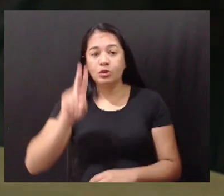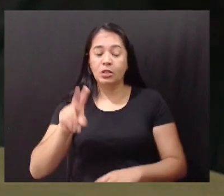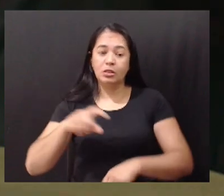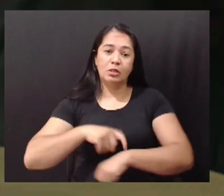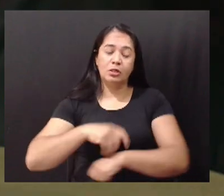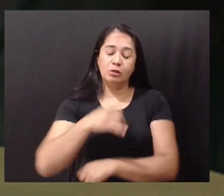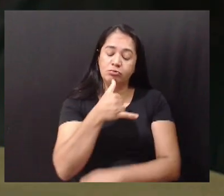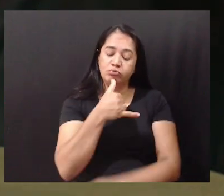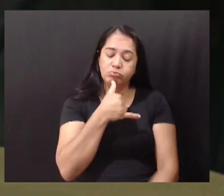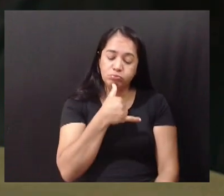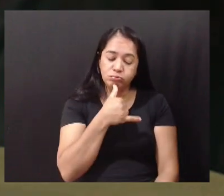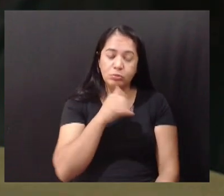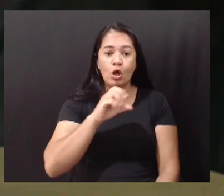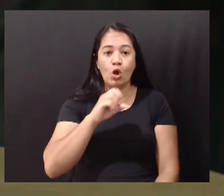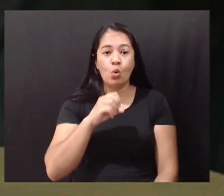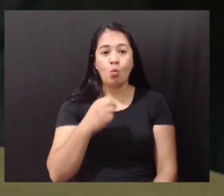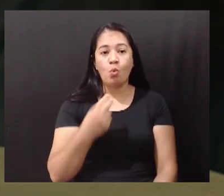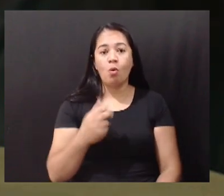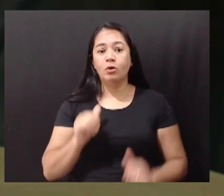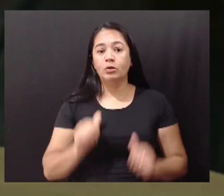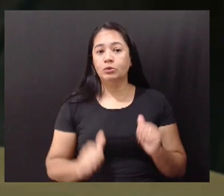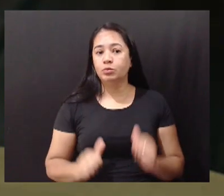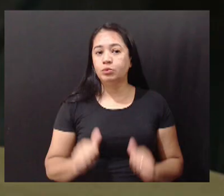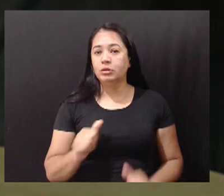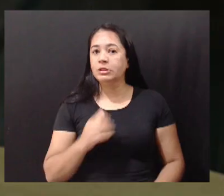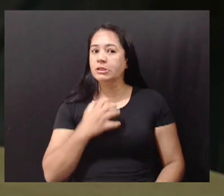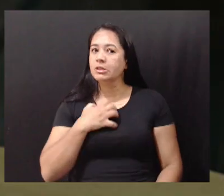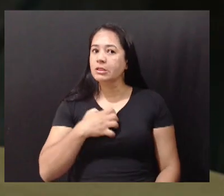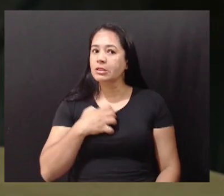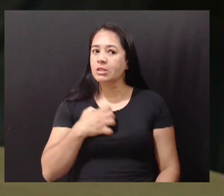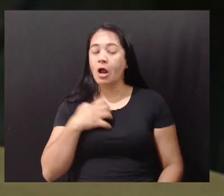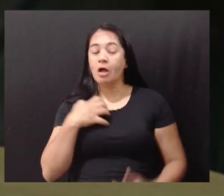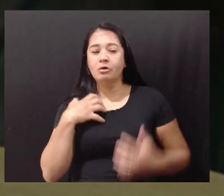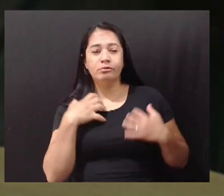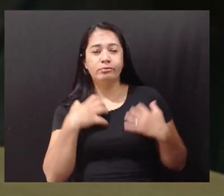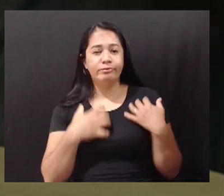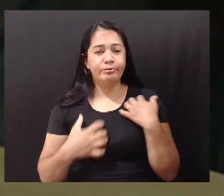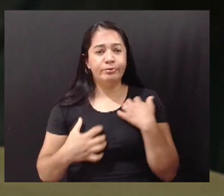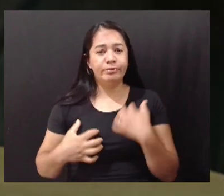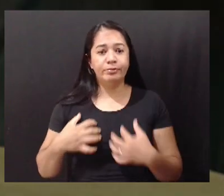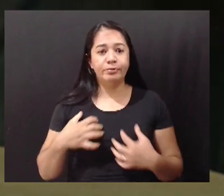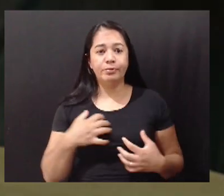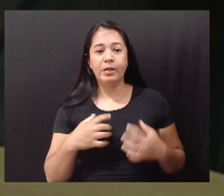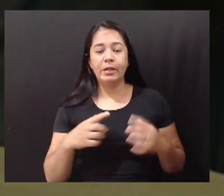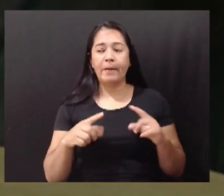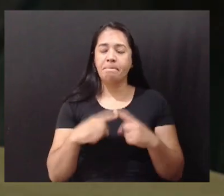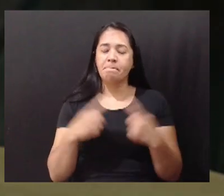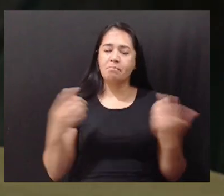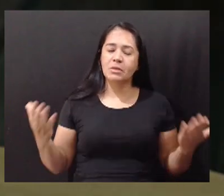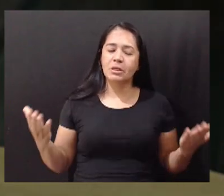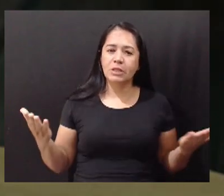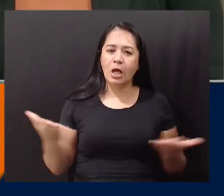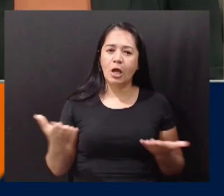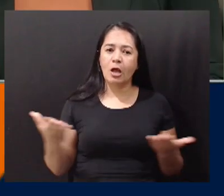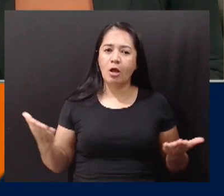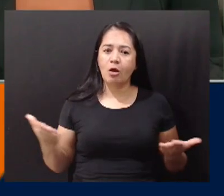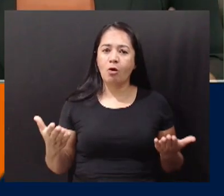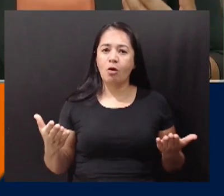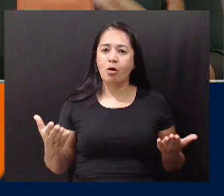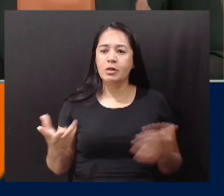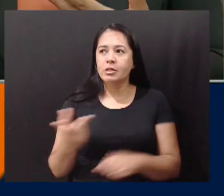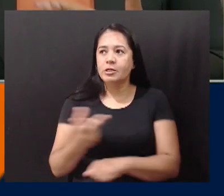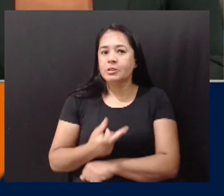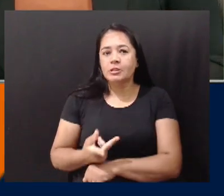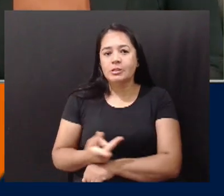estão ansiosas, com raiva, angustiadas. Agora, Valéria, essa busca por dopamina, né, assim como